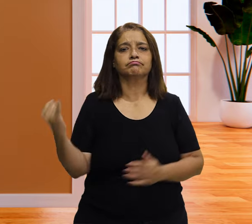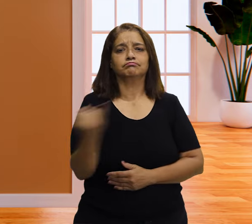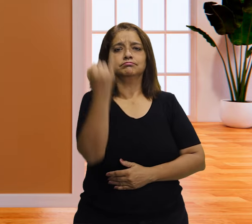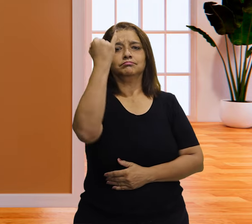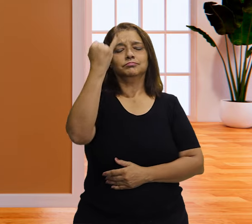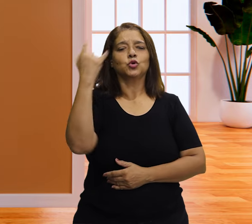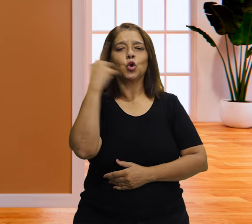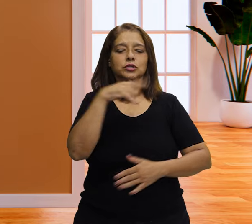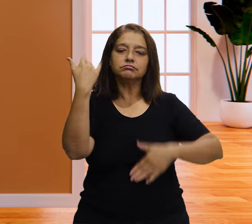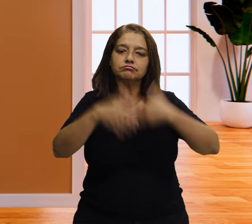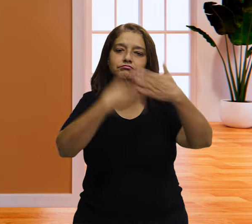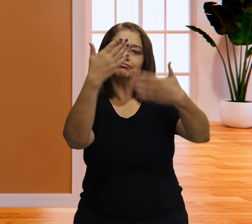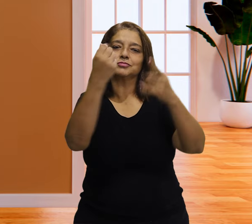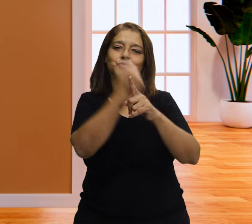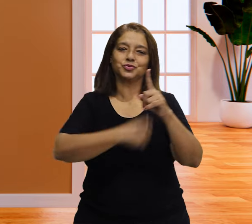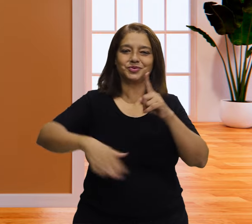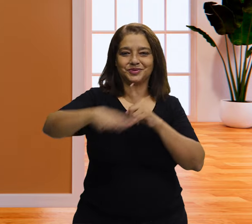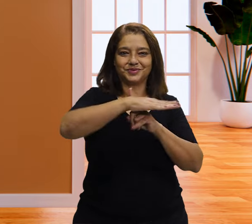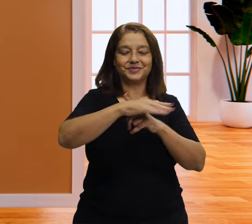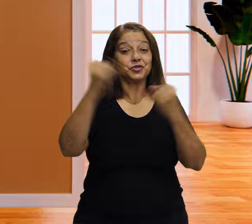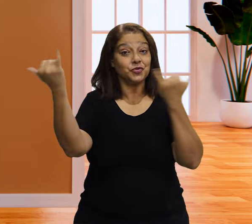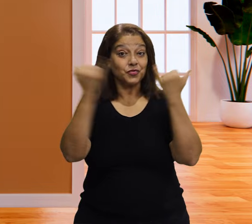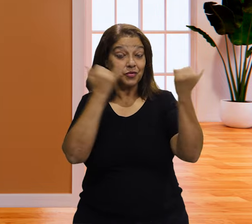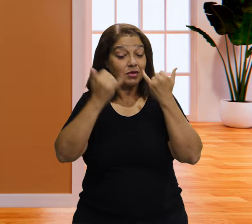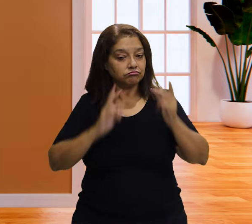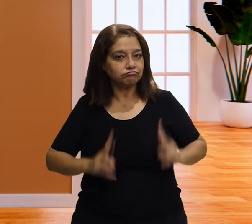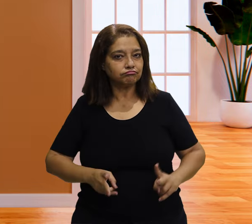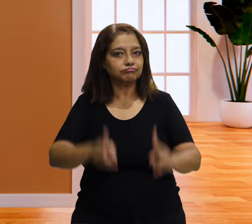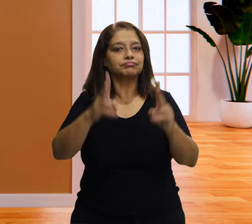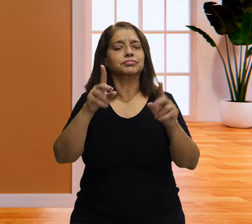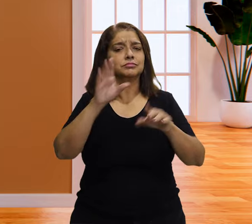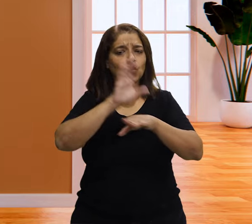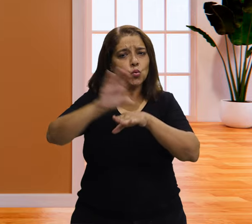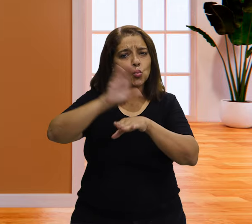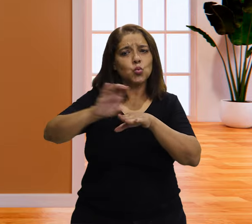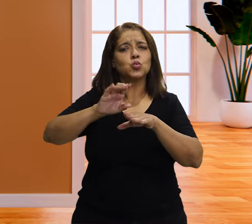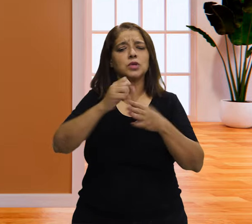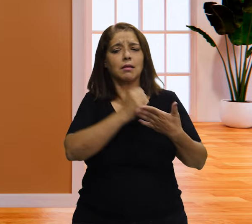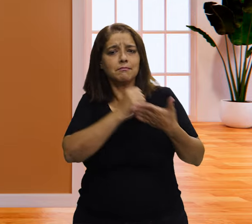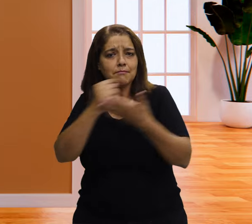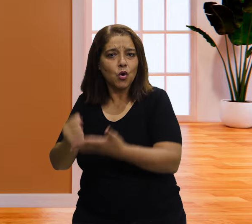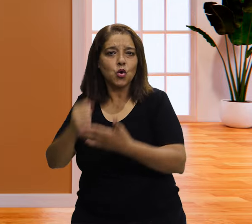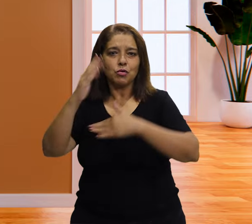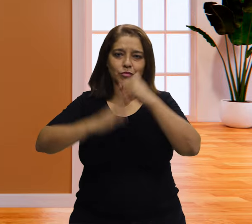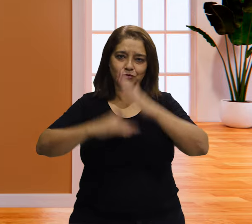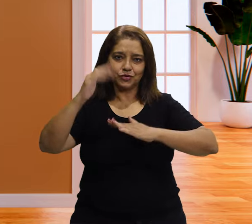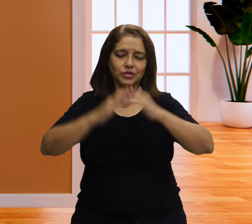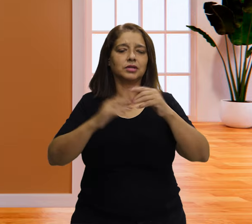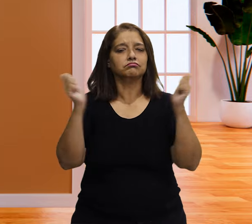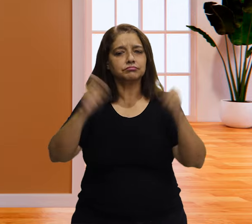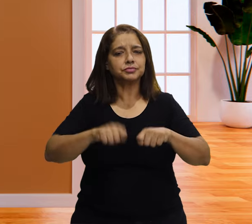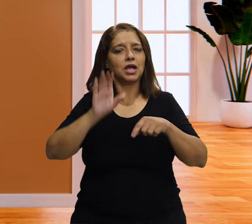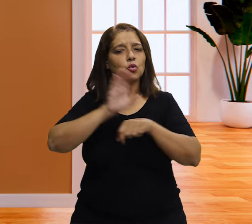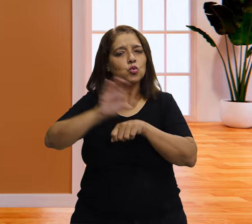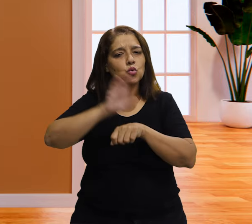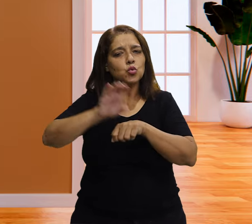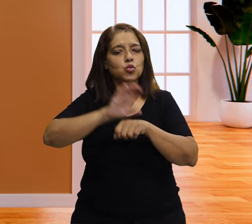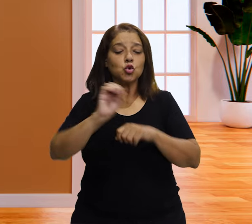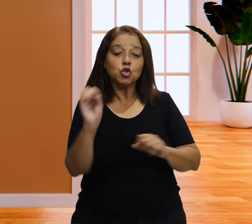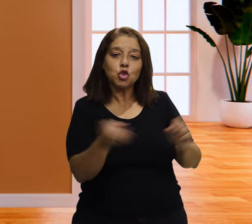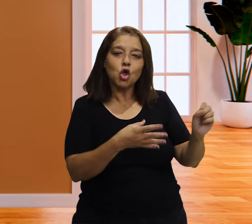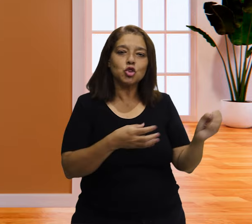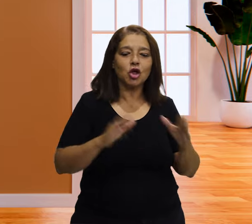sociedade. Formação continuada e apoio profissional. Disponibilizar cursos atualizados voltados